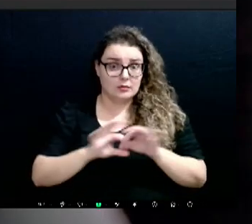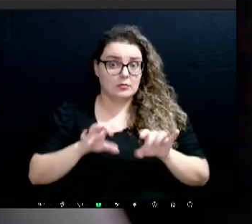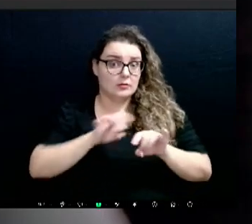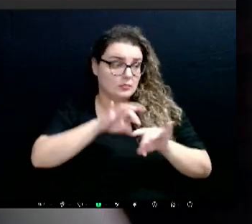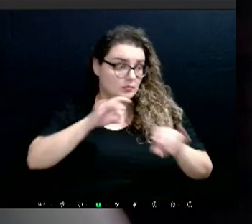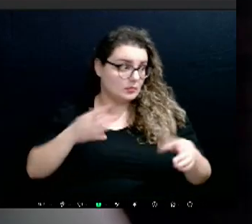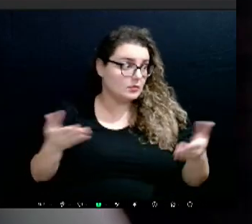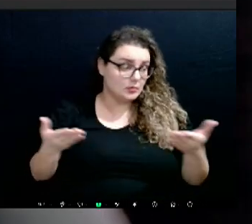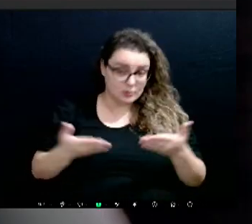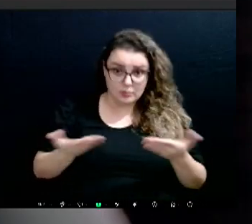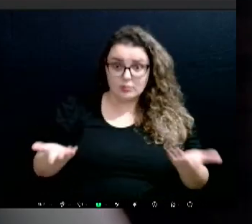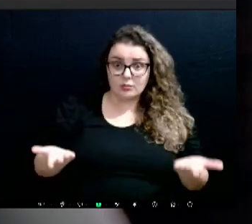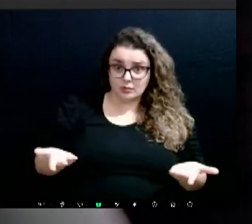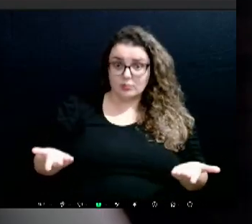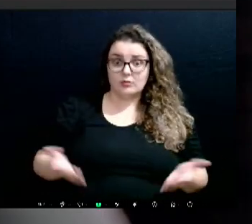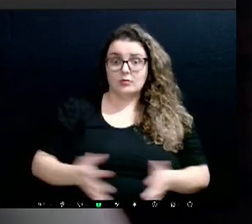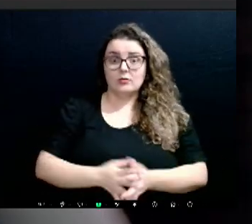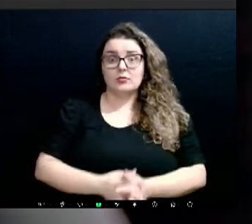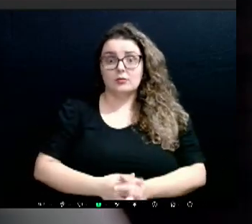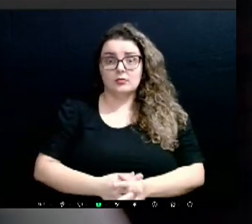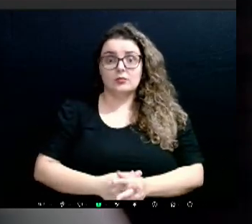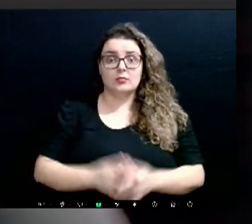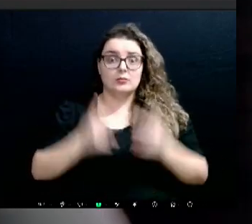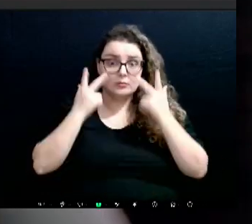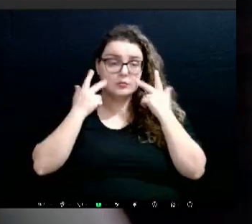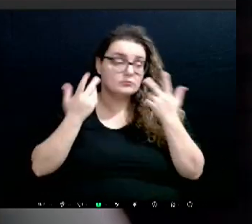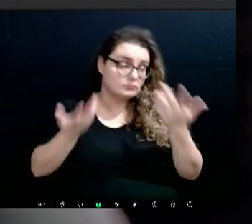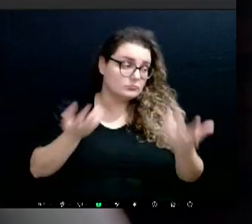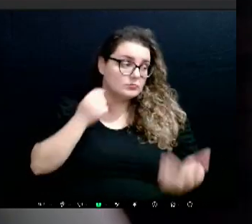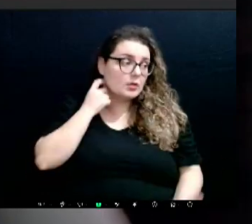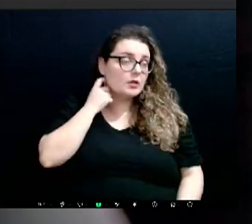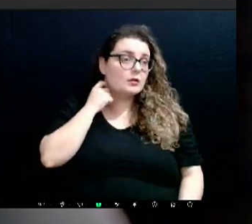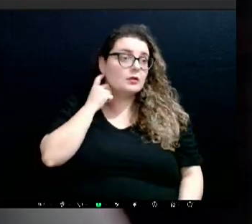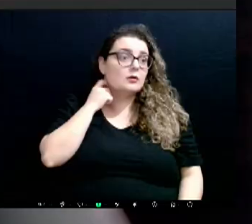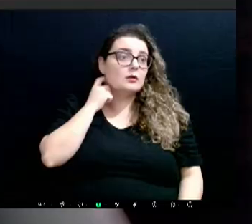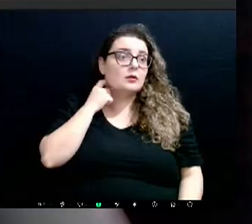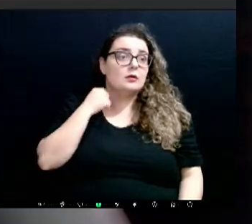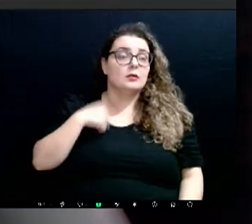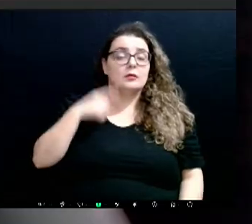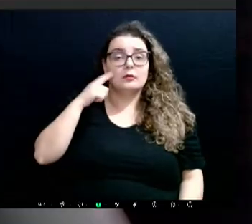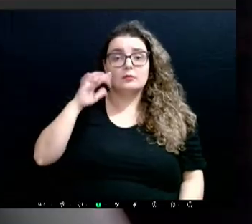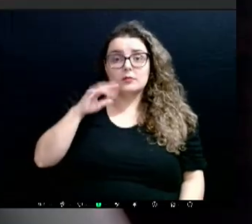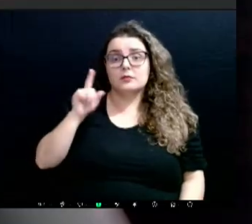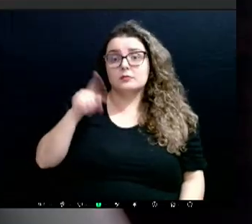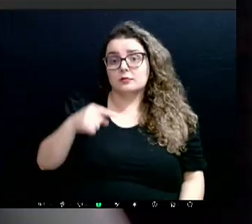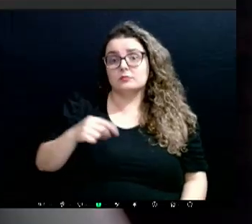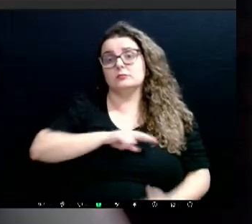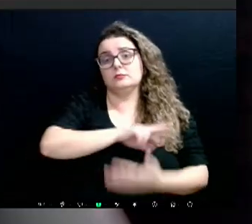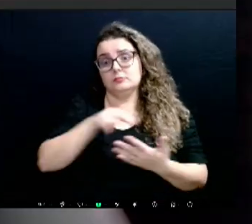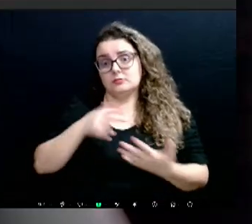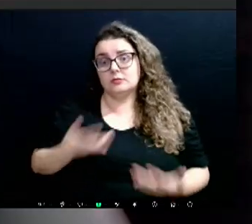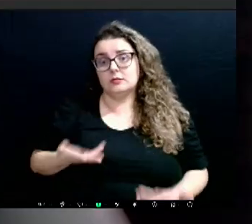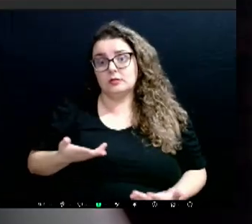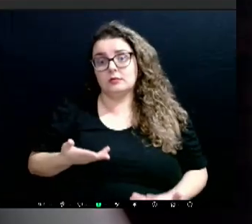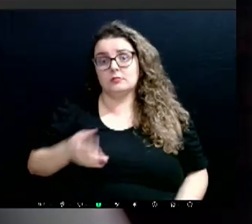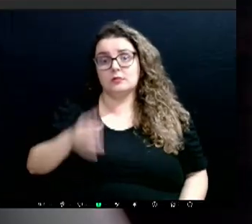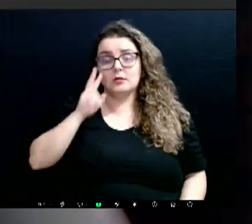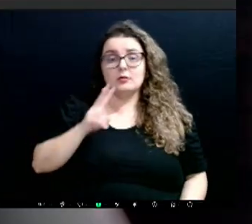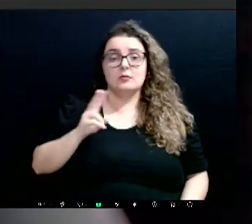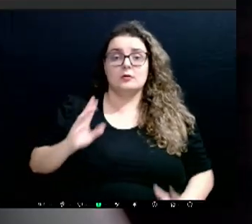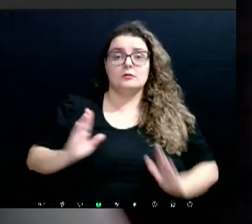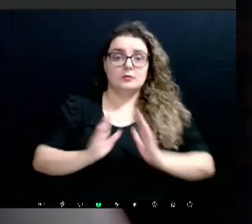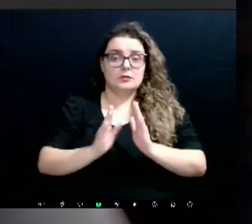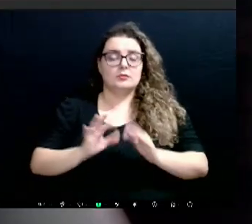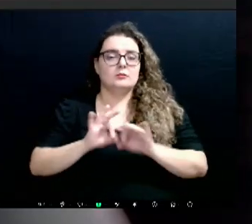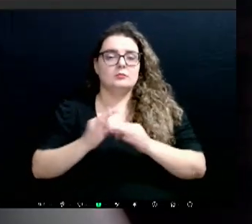questão, né, normal. Então, esse eu penso que é um dos fatores. Mas um que eu vejo muito gritante, as famílias hoje elas não têm mais